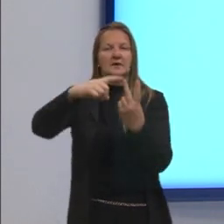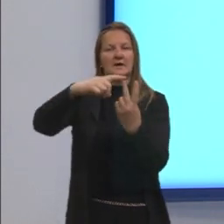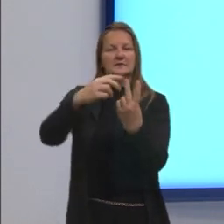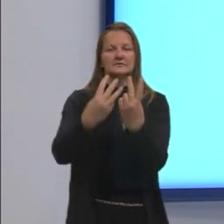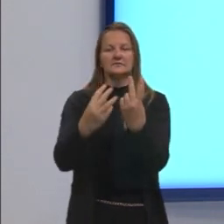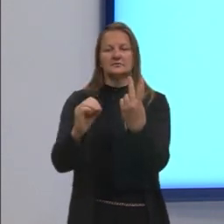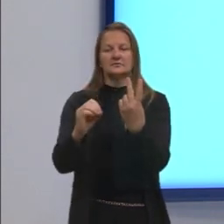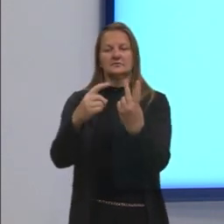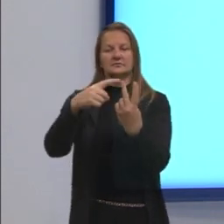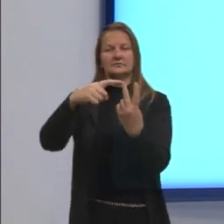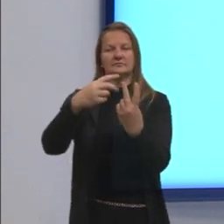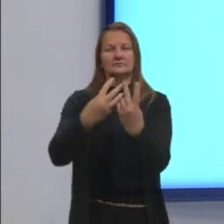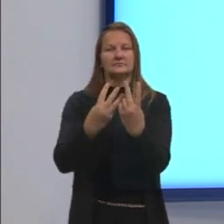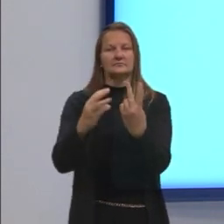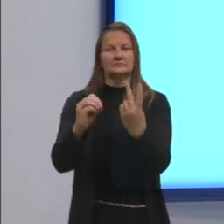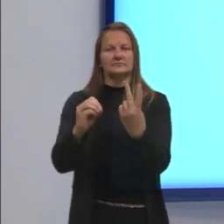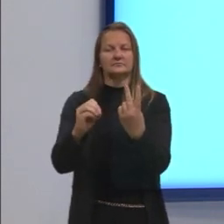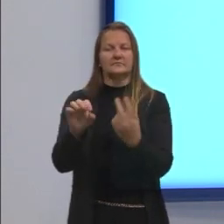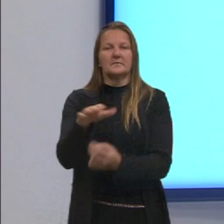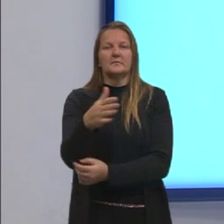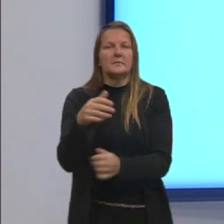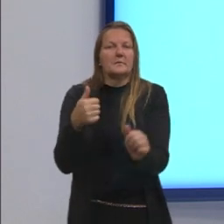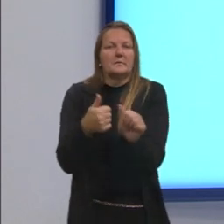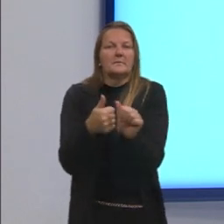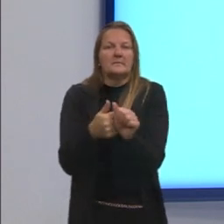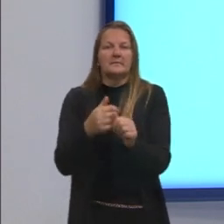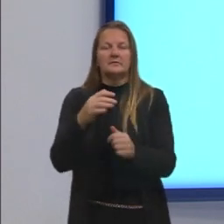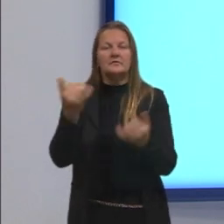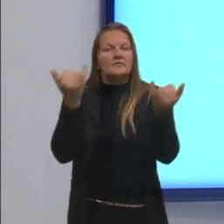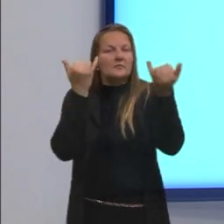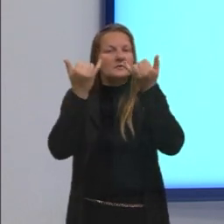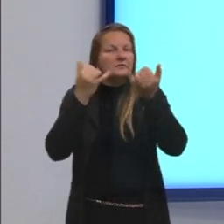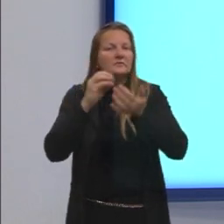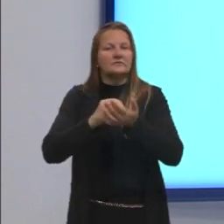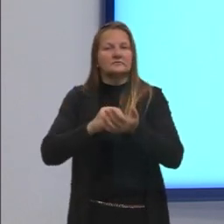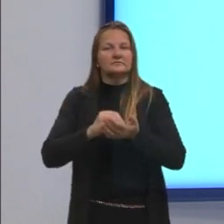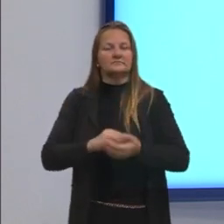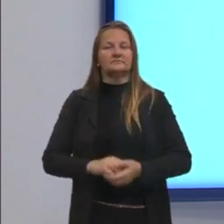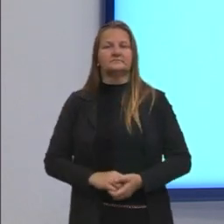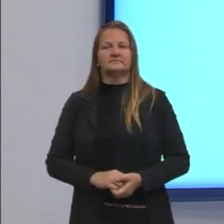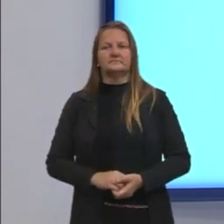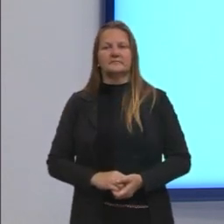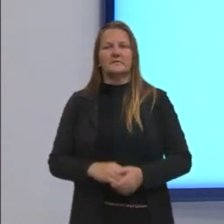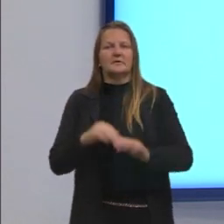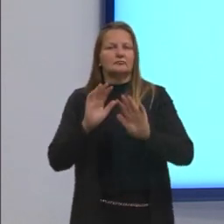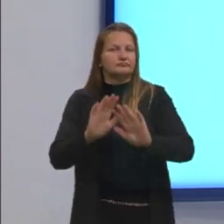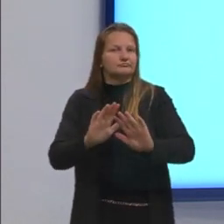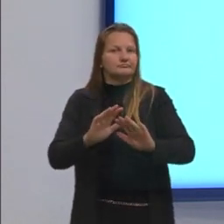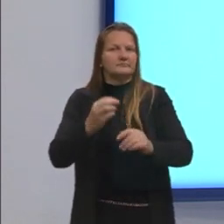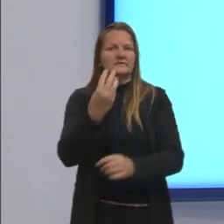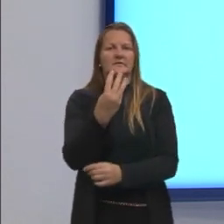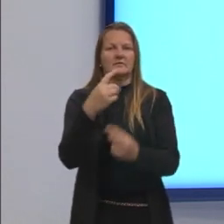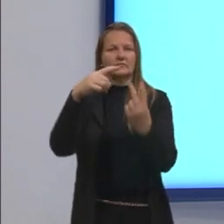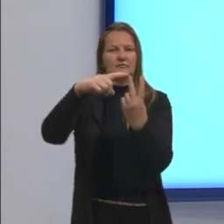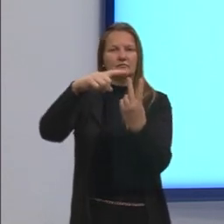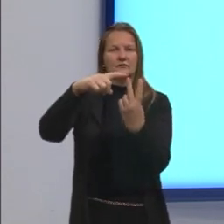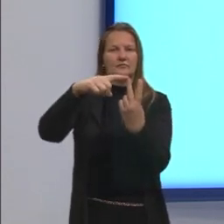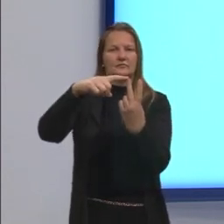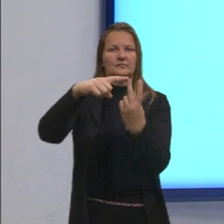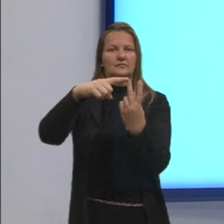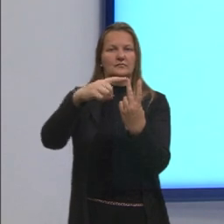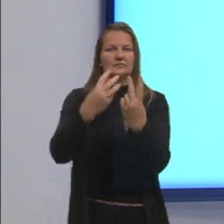nós não temos como chegar no valor aproximado sem ter algumas informações a mais então deixamos que o raio final ali